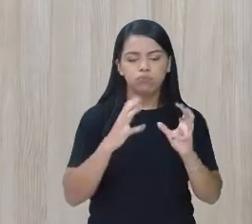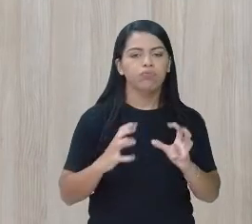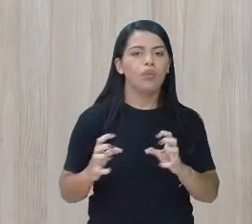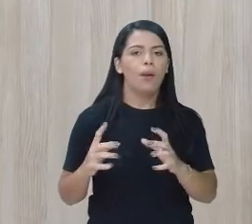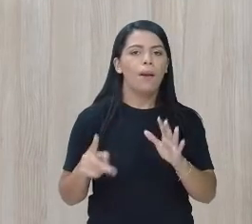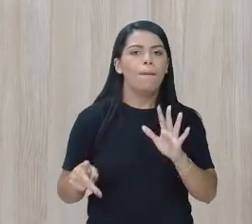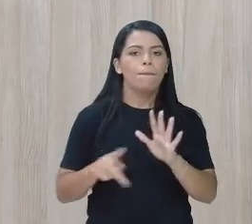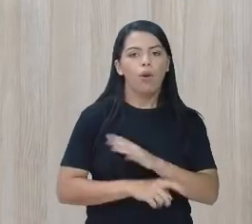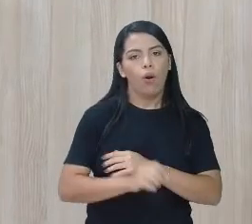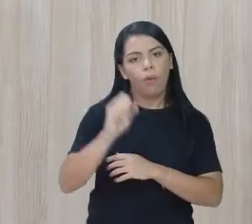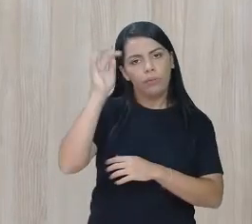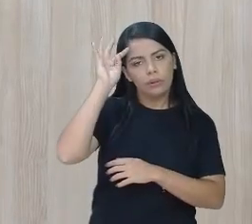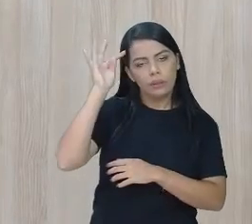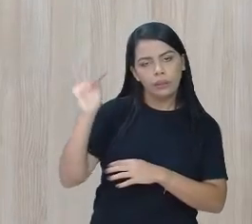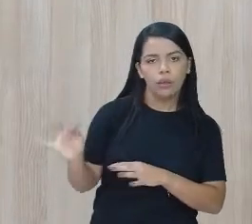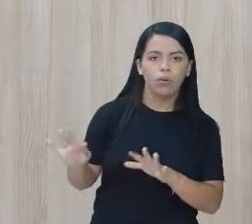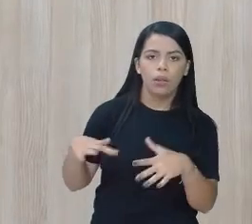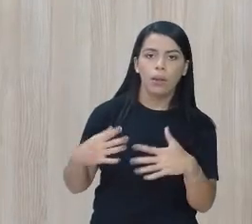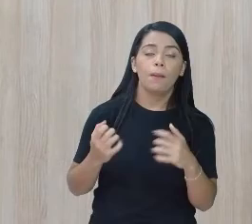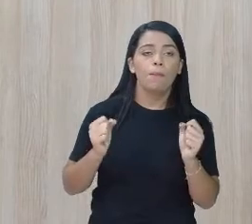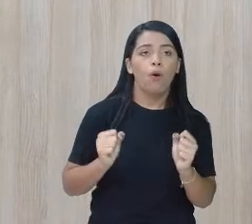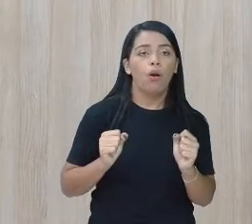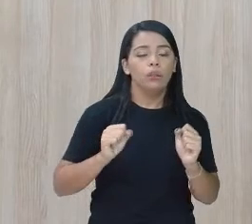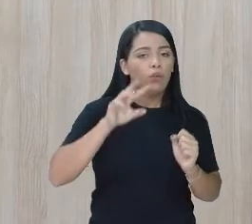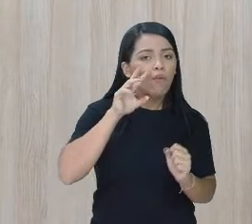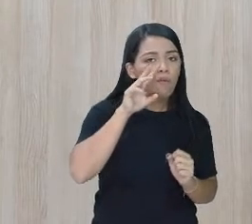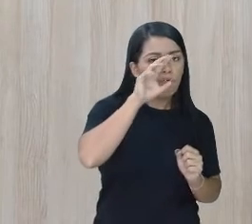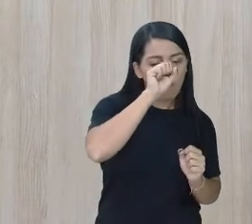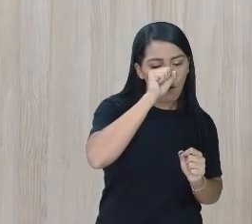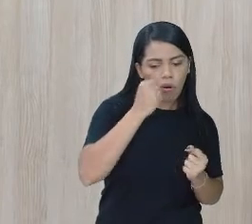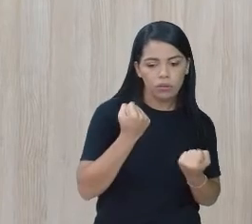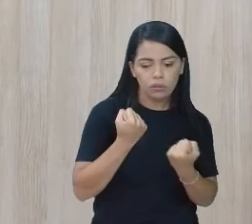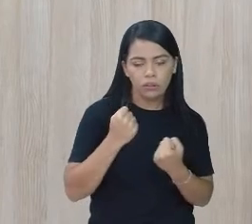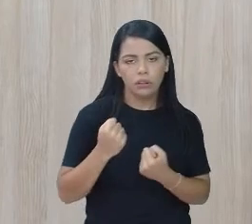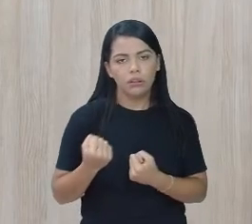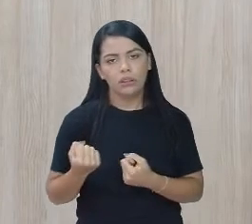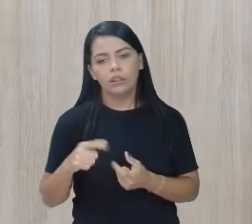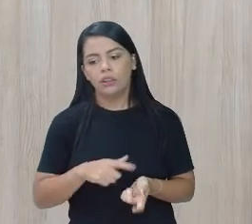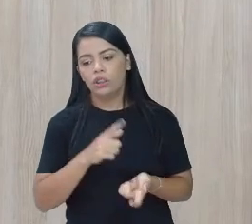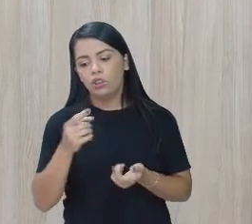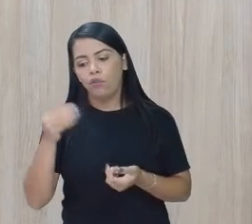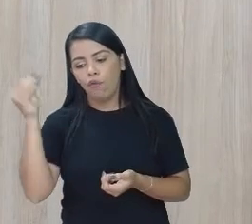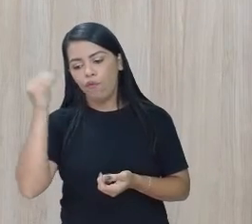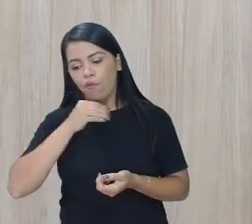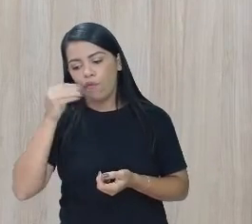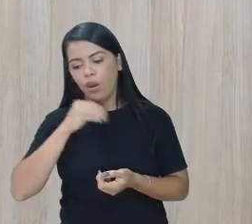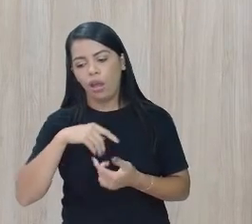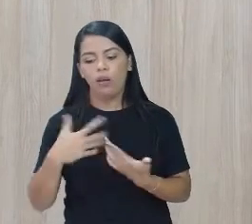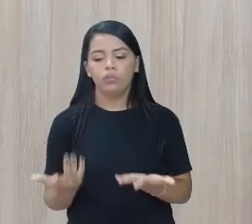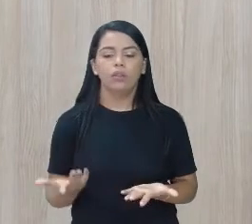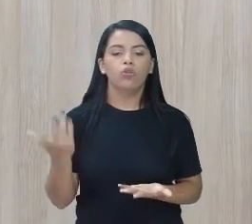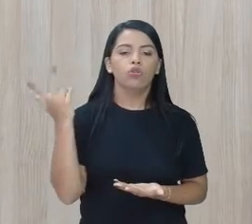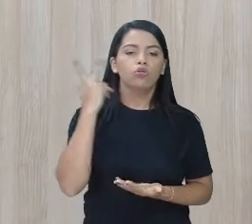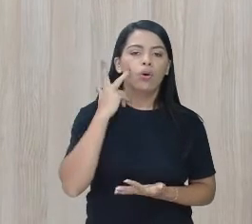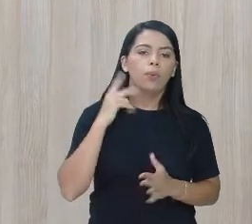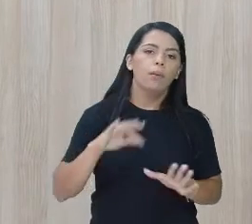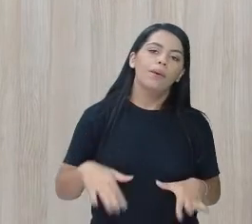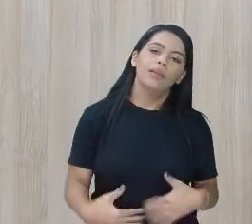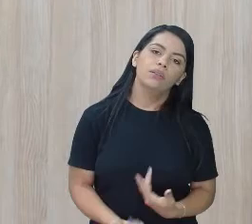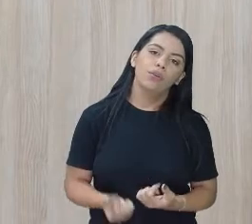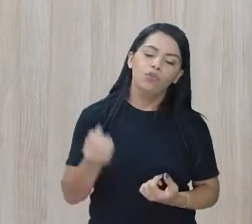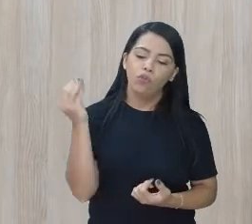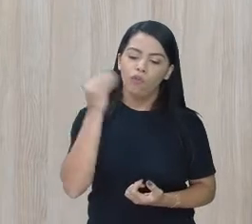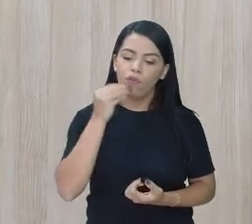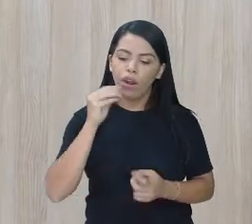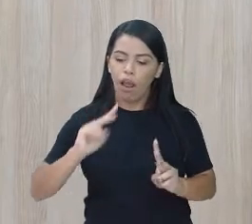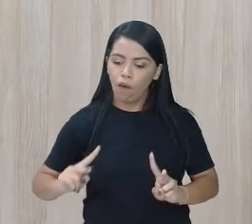o forte lutando contra o fraco, e na maioria das vezes o fraco vai vencer, por quê? A moralidade da fábula sempre